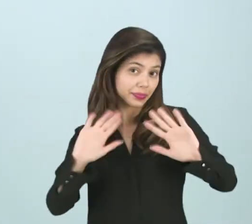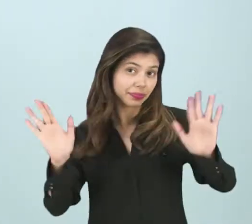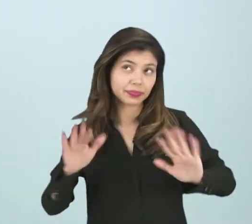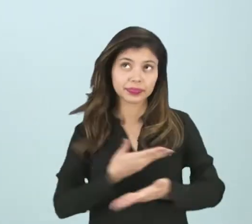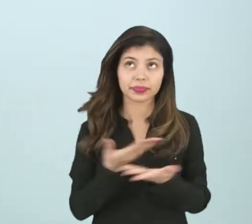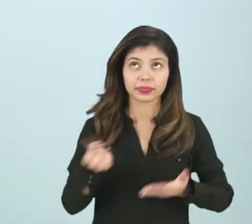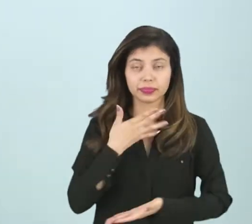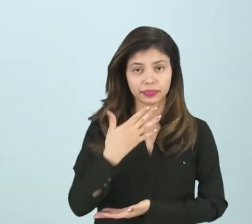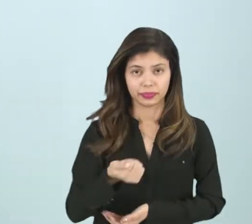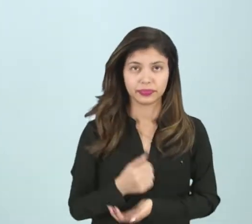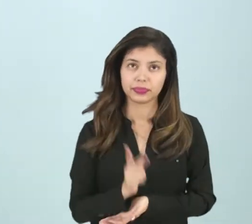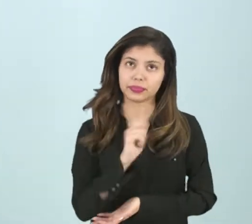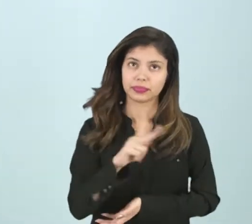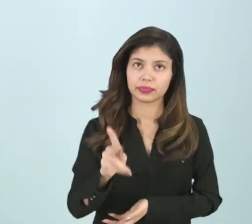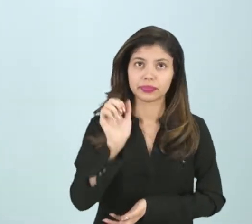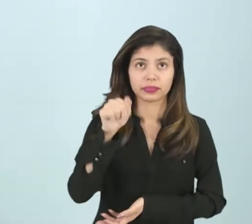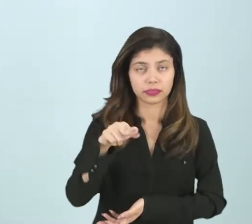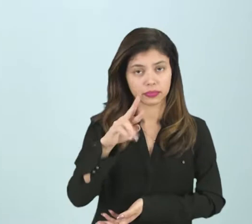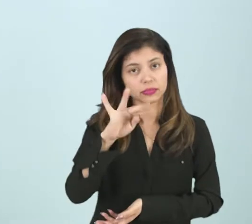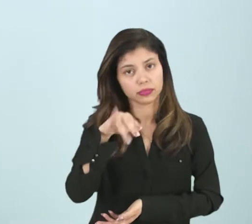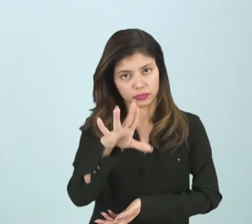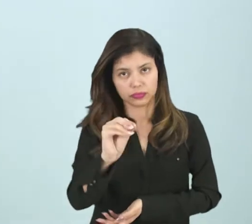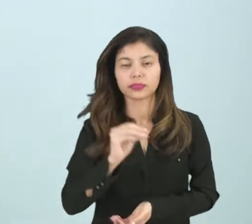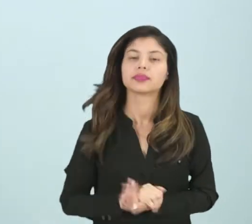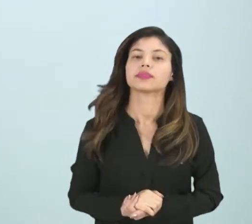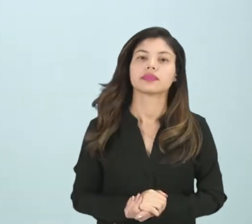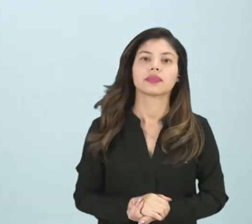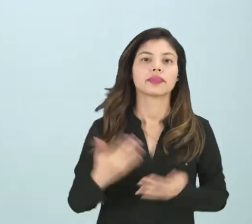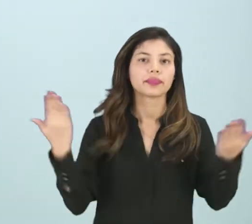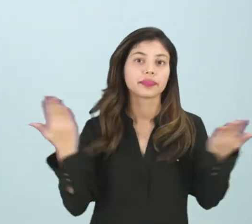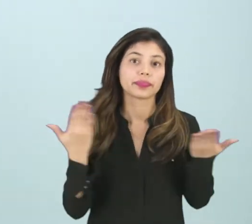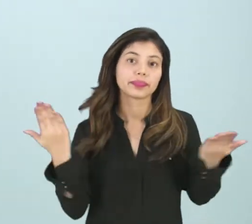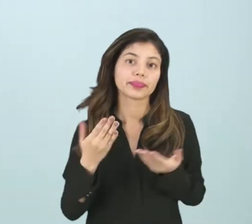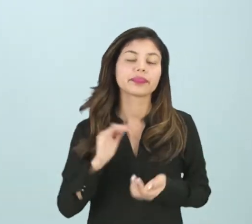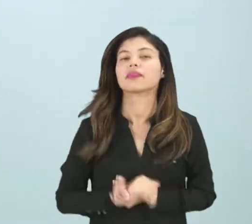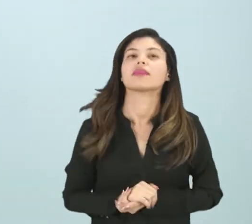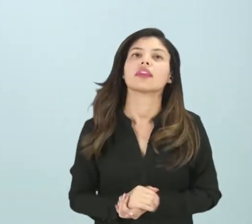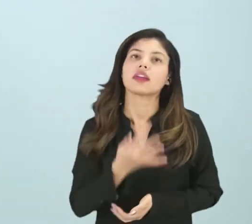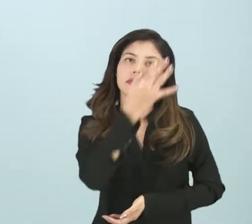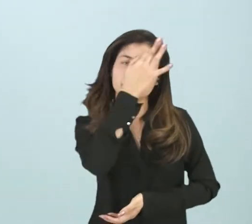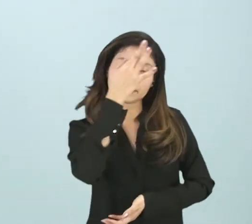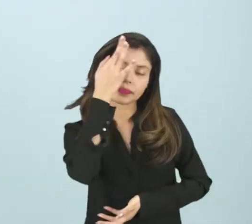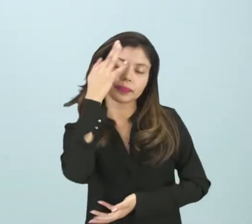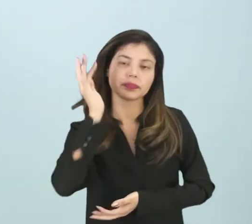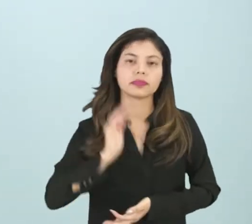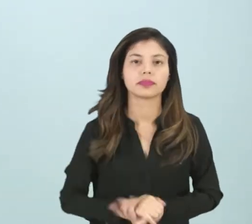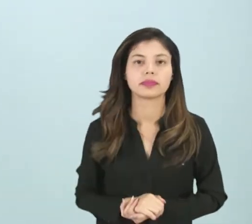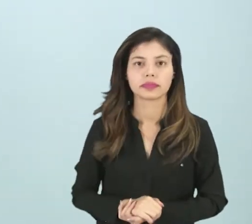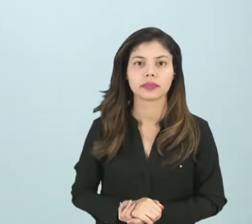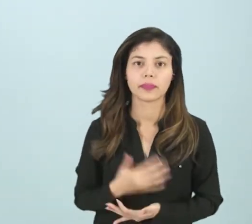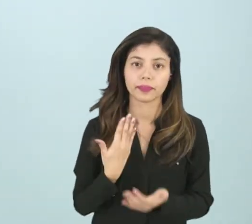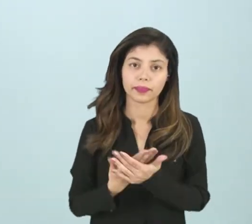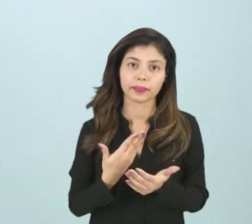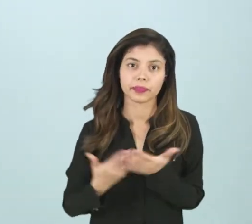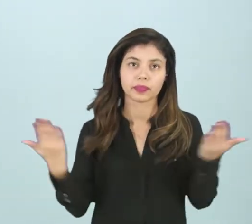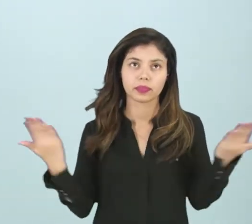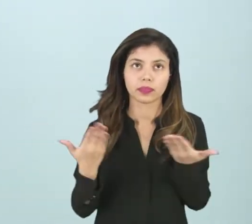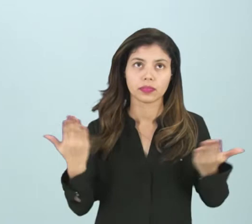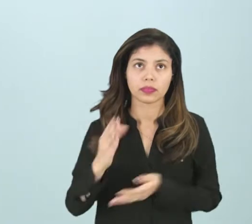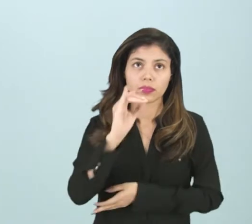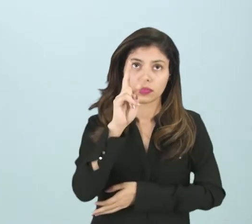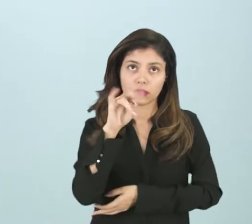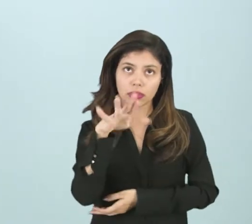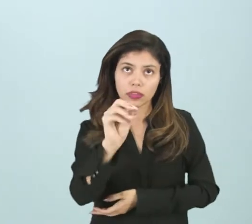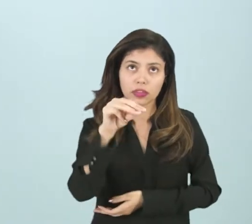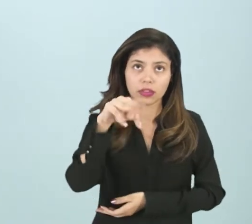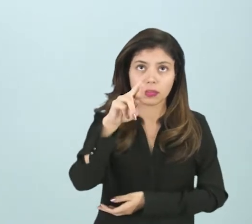Olá pessoal, tudo bem? Eu sou o professor Antônio Macedo, nosso componente curricular é Filosofia e a nossa aula de hoje, Críticos